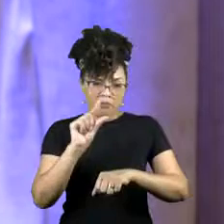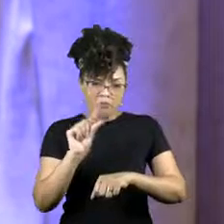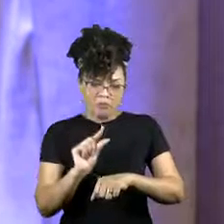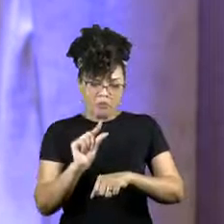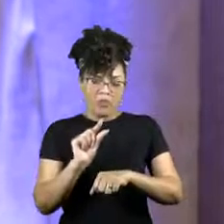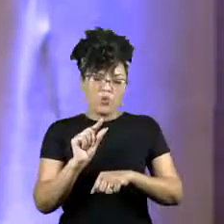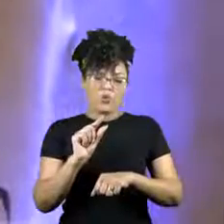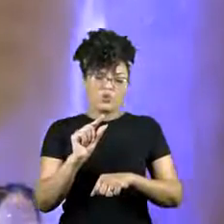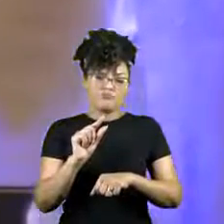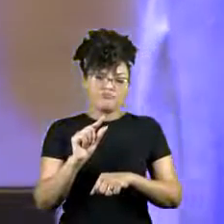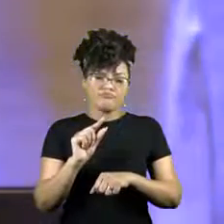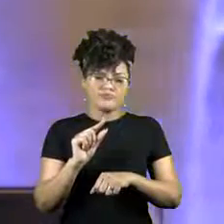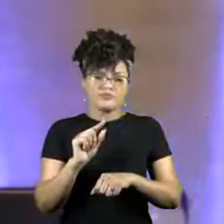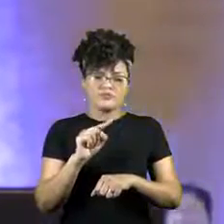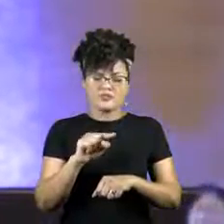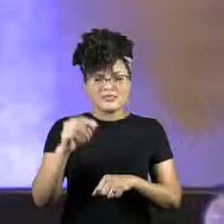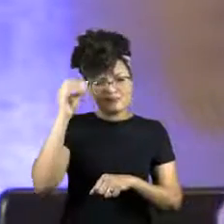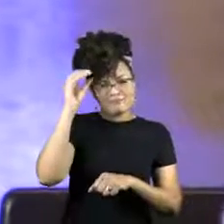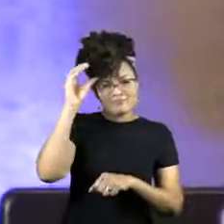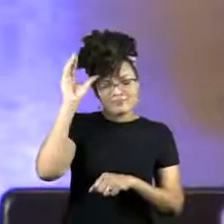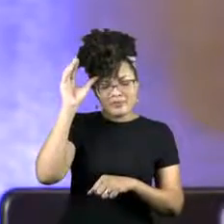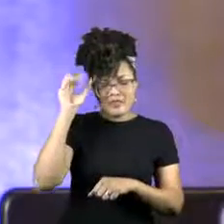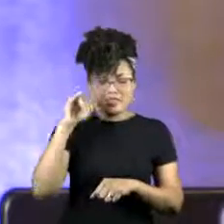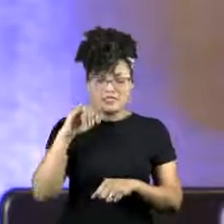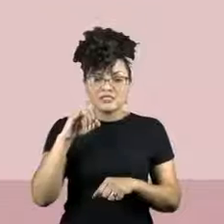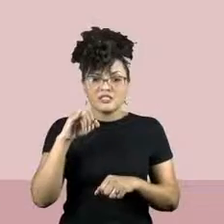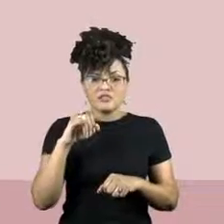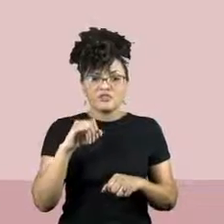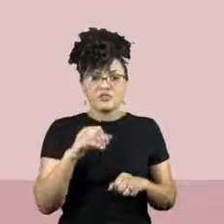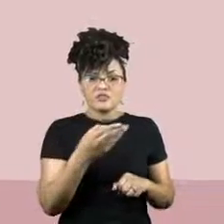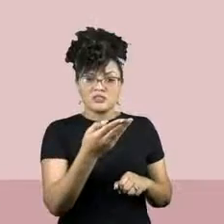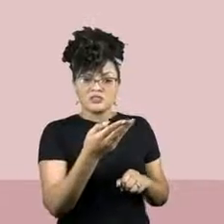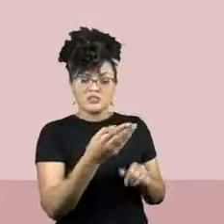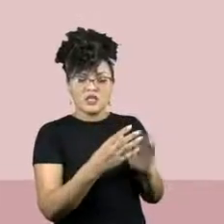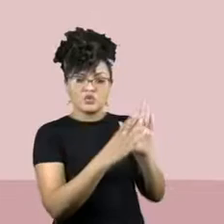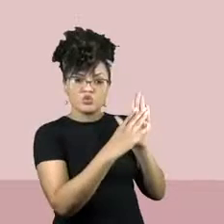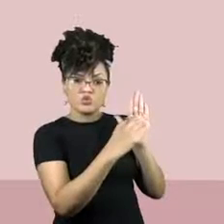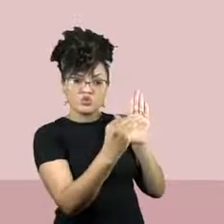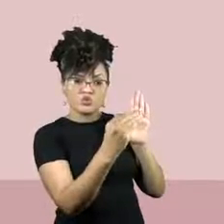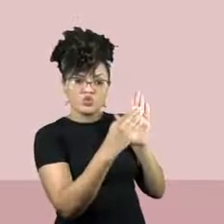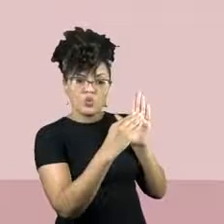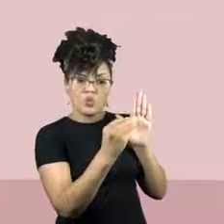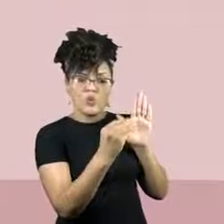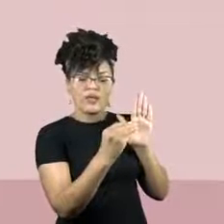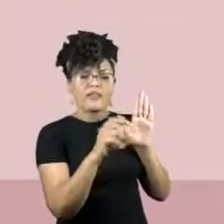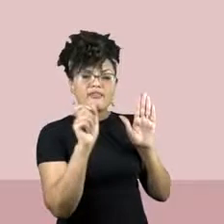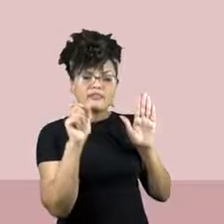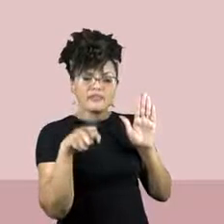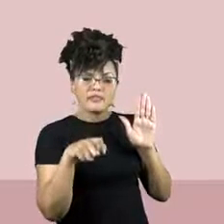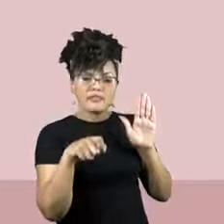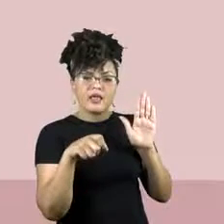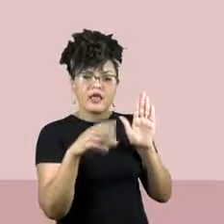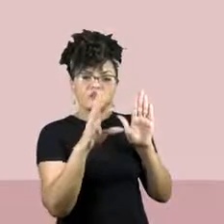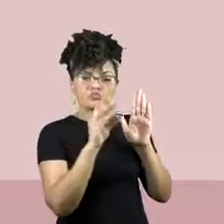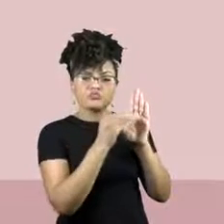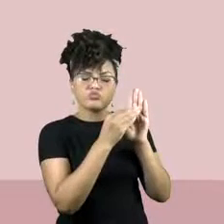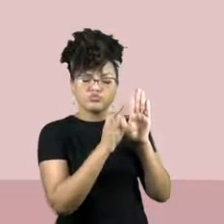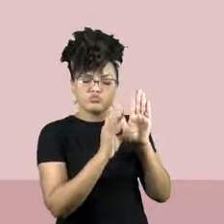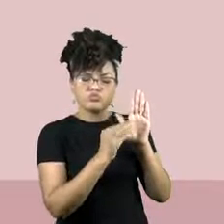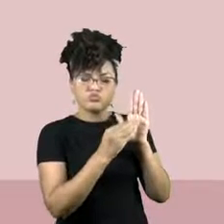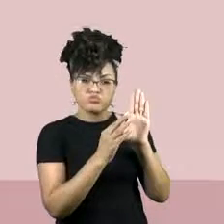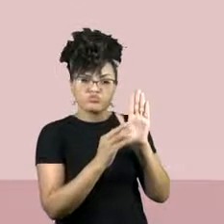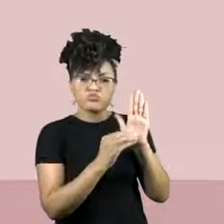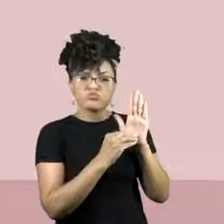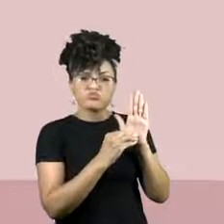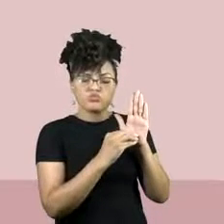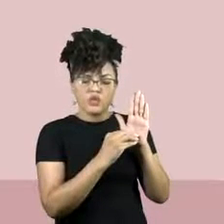tá? Se vocês escanearem o QR Code aqui, eu estou vendo que alguns estão escaneando, vocês vão ter todo o conteúdo dessa apresentação para ver de uma